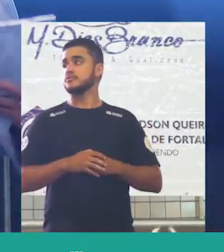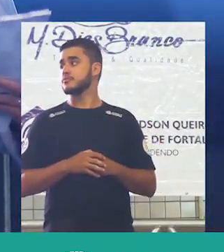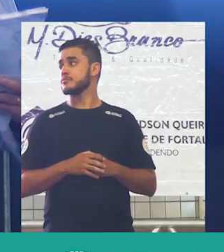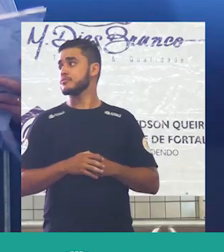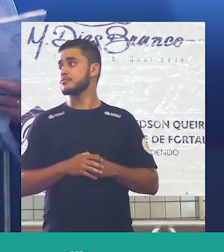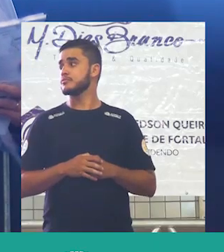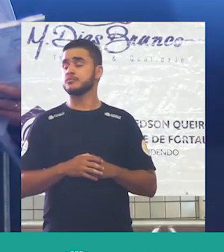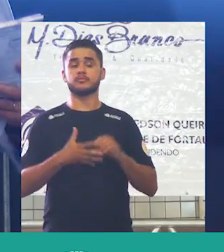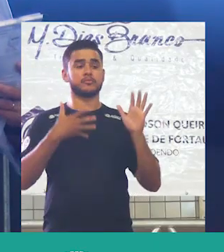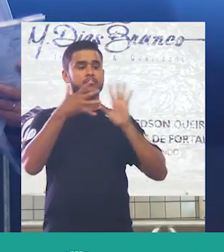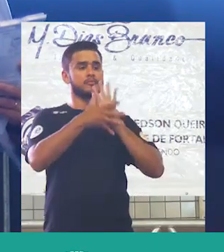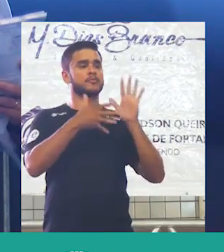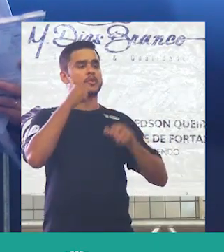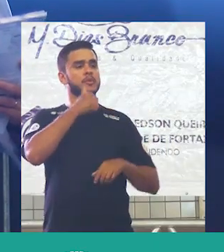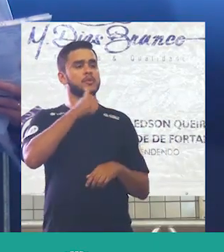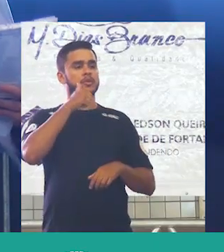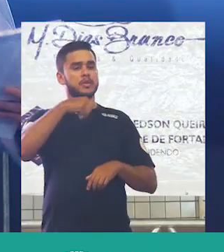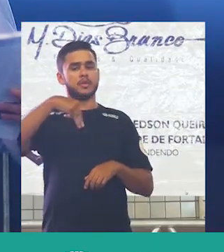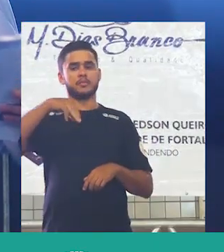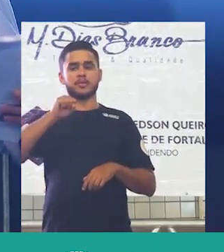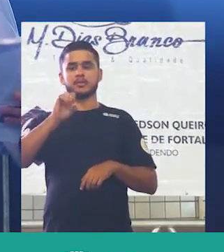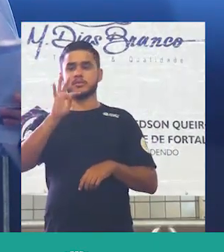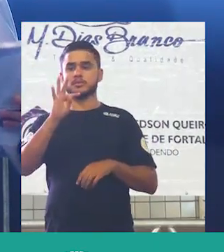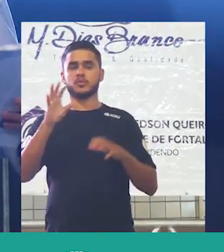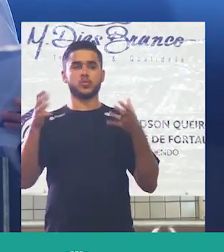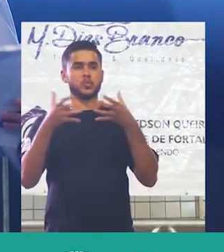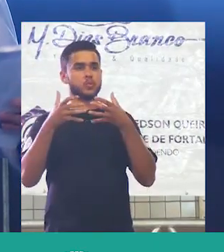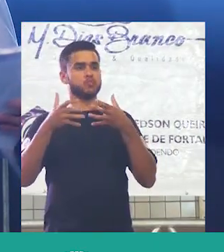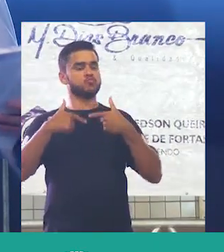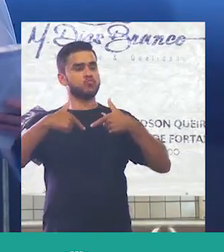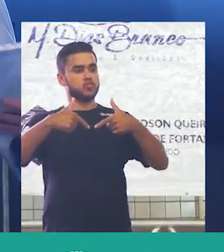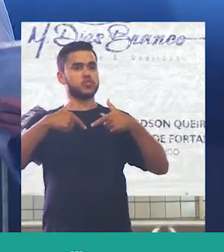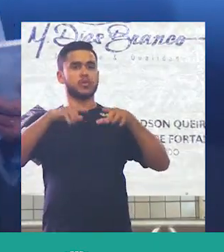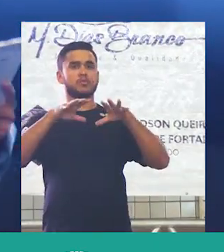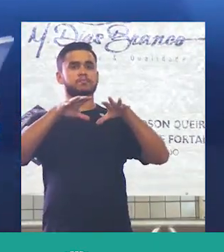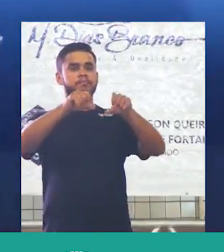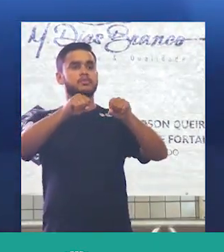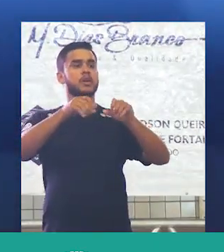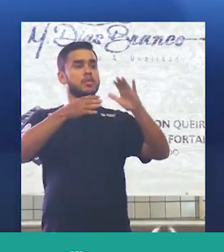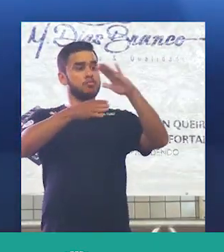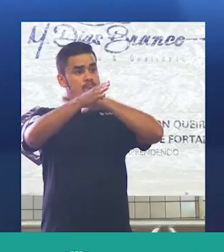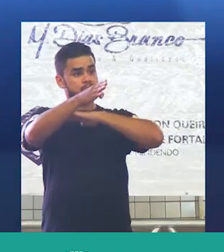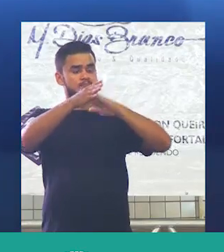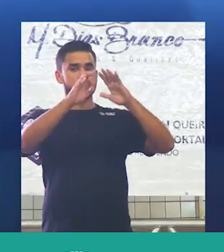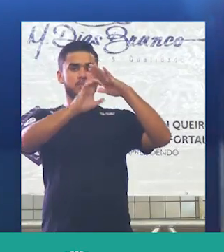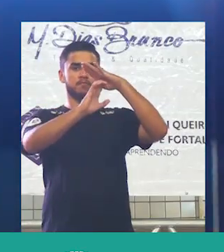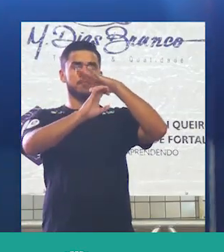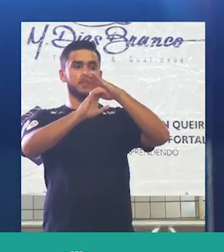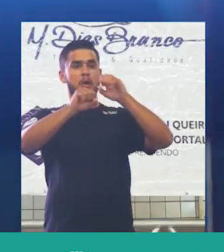É um texto sobre as mulheres do MST que invadem, né, uma empresa